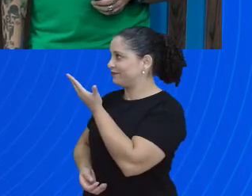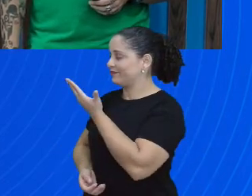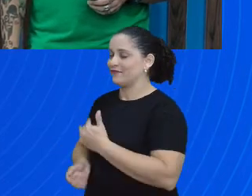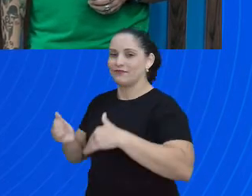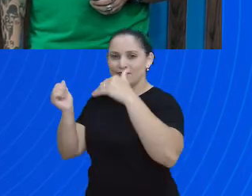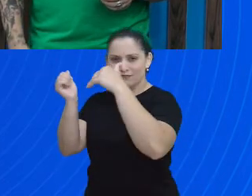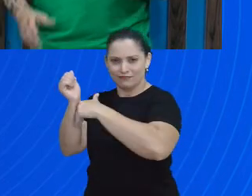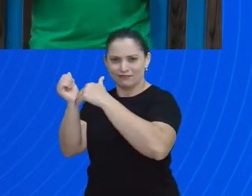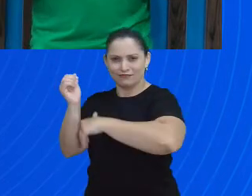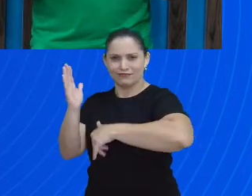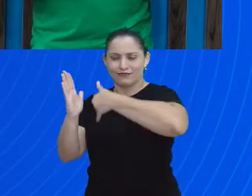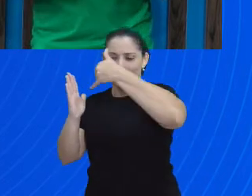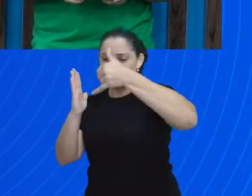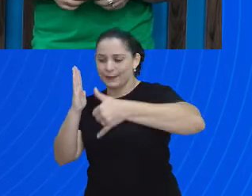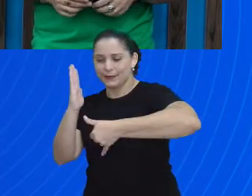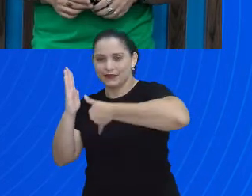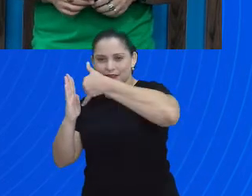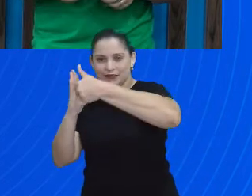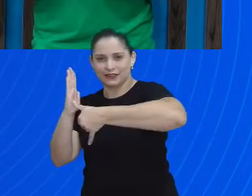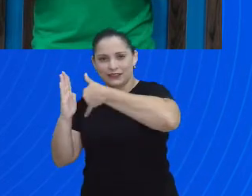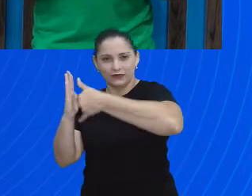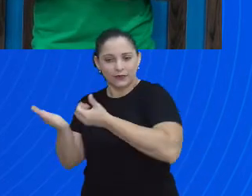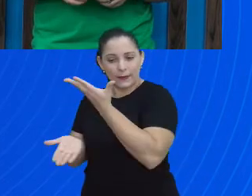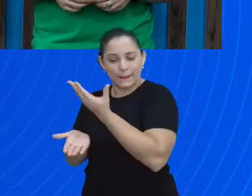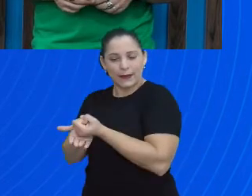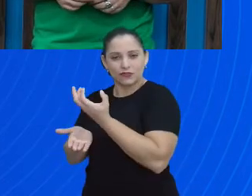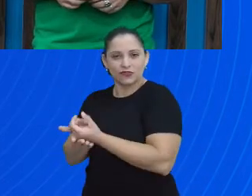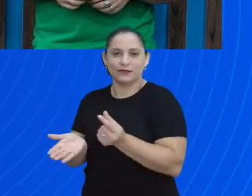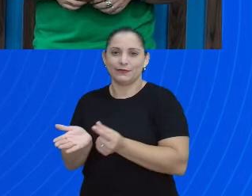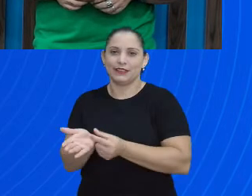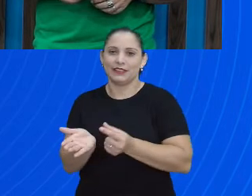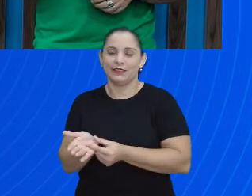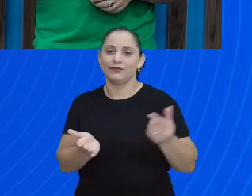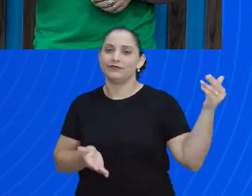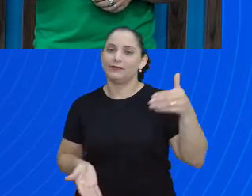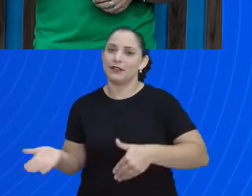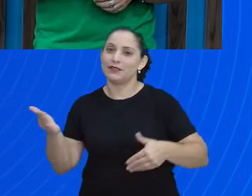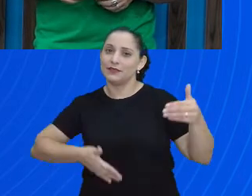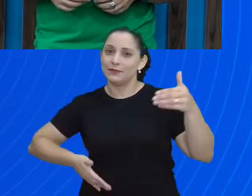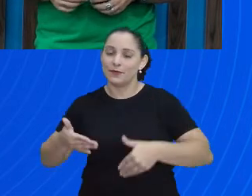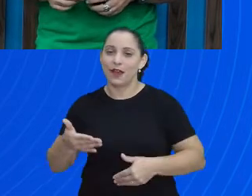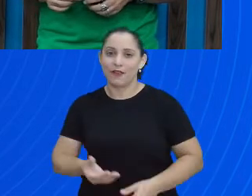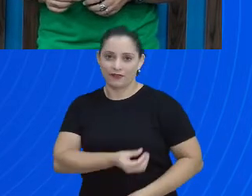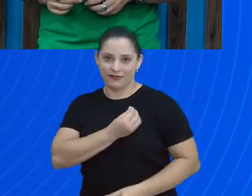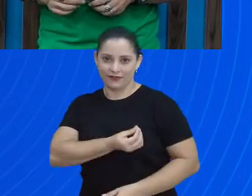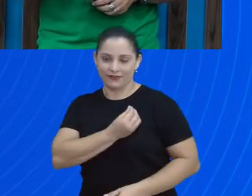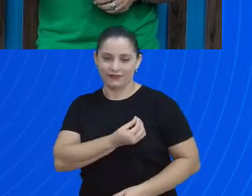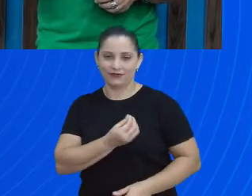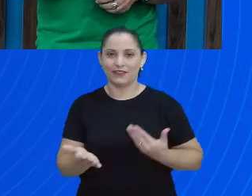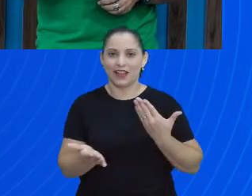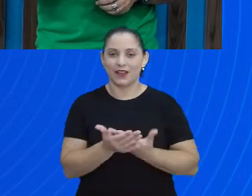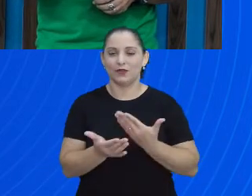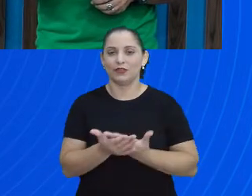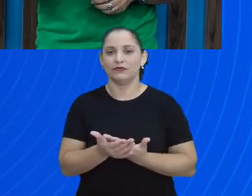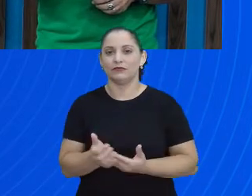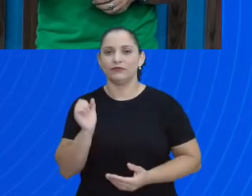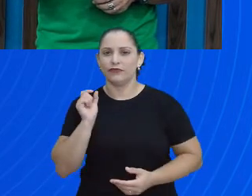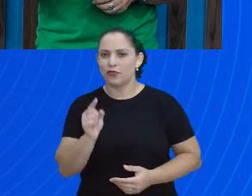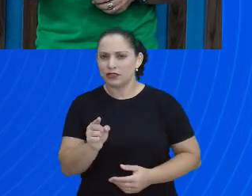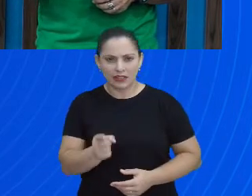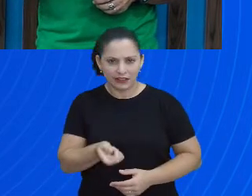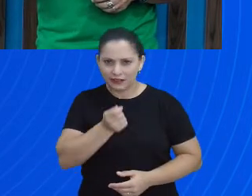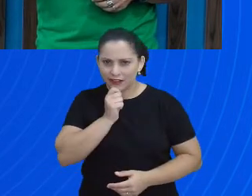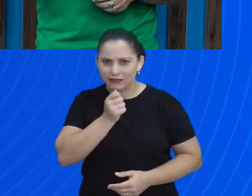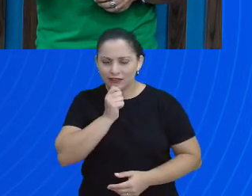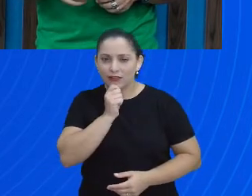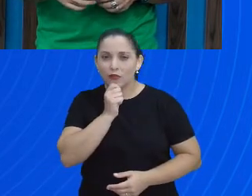o aplicativo do Educa Recife, participa aí da aula ao vivo com a gente, tá certo? Caso você não esteja vendo ao